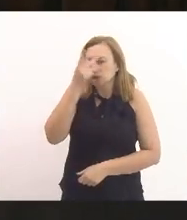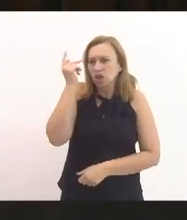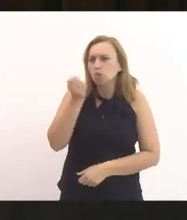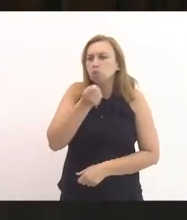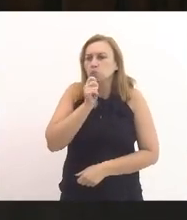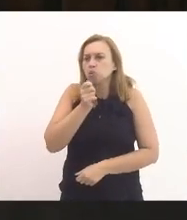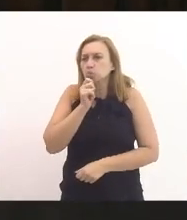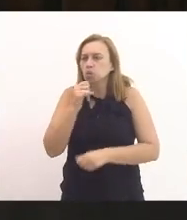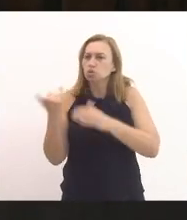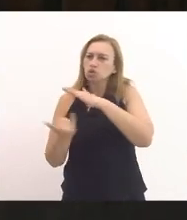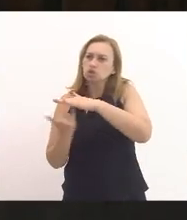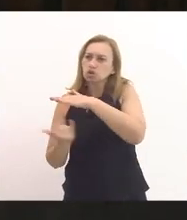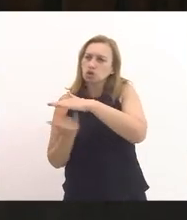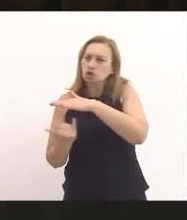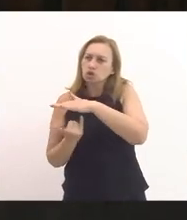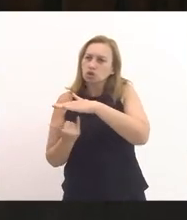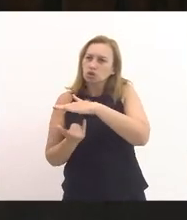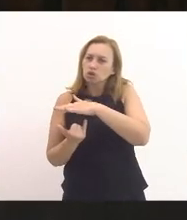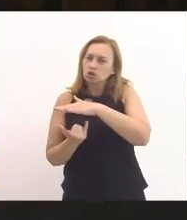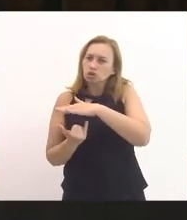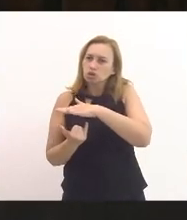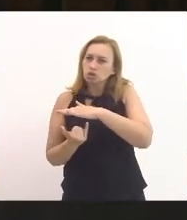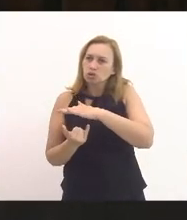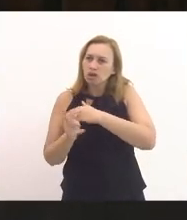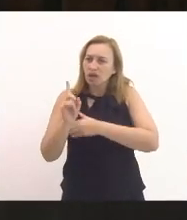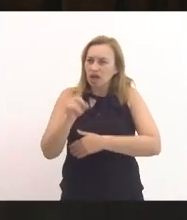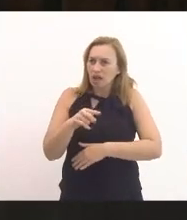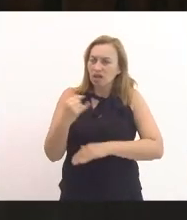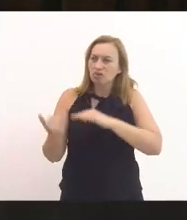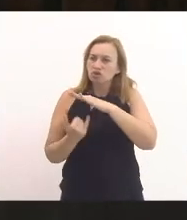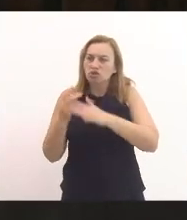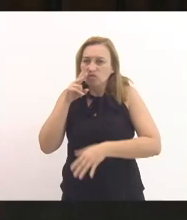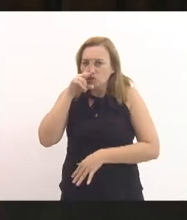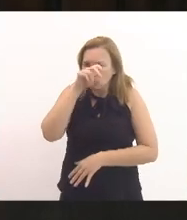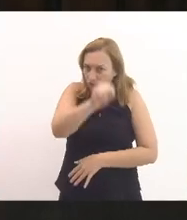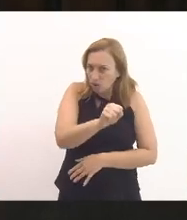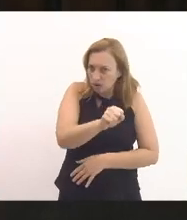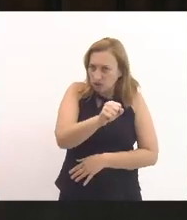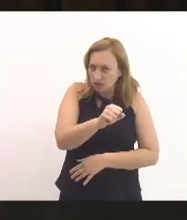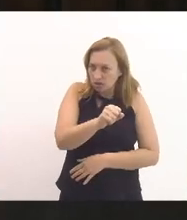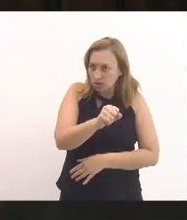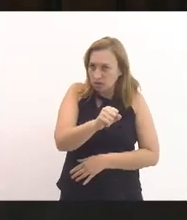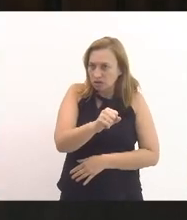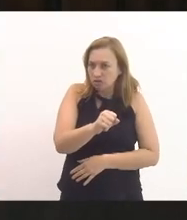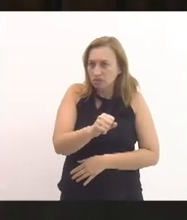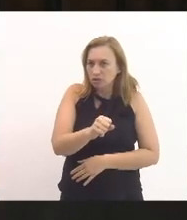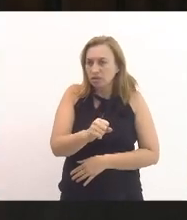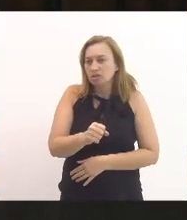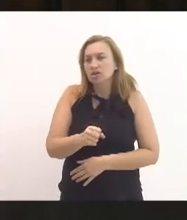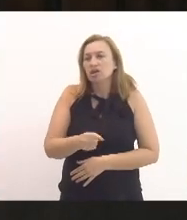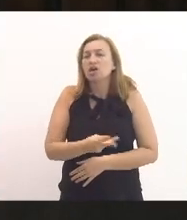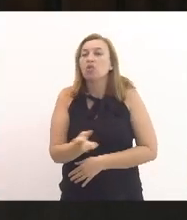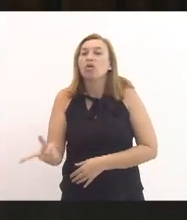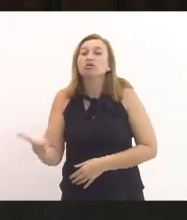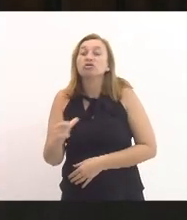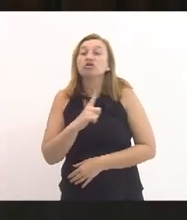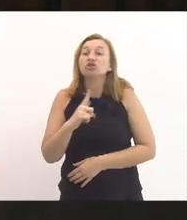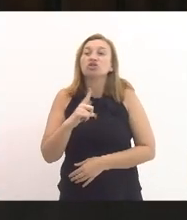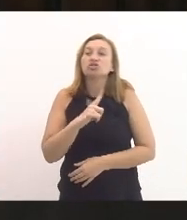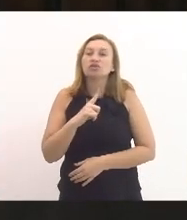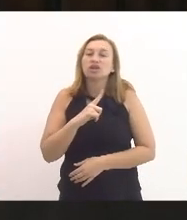instituição poderá com ser considerado uma instituição forte Enquanto existir